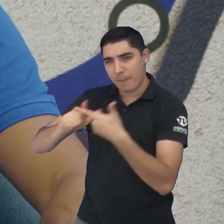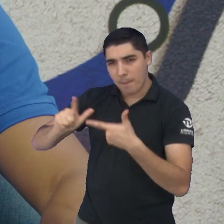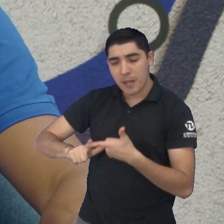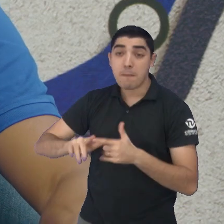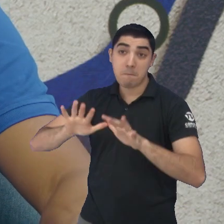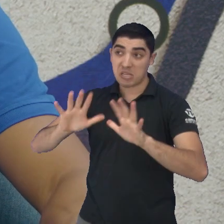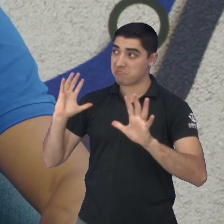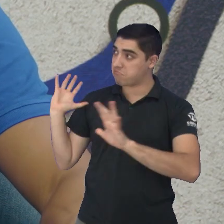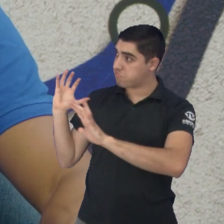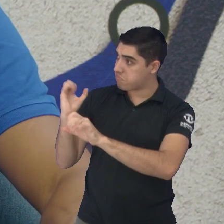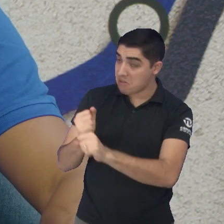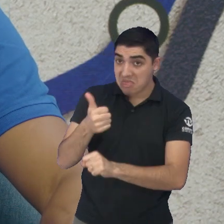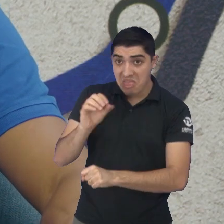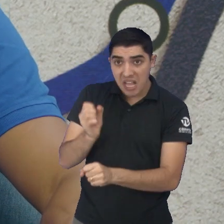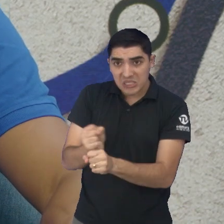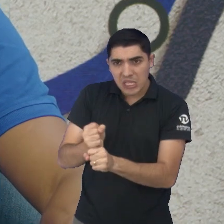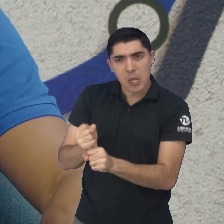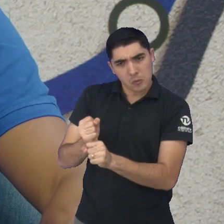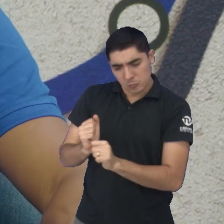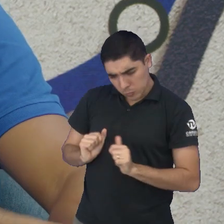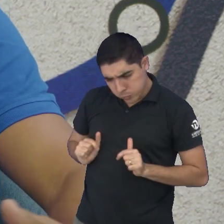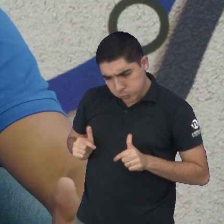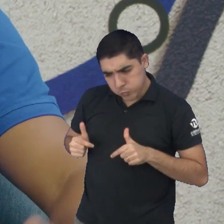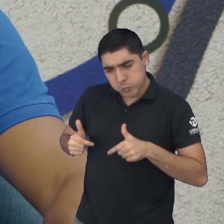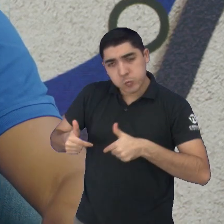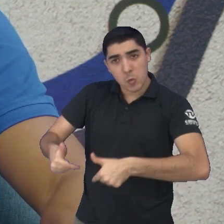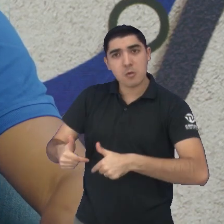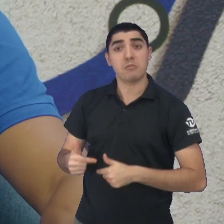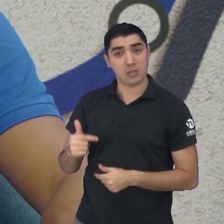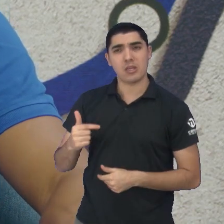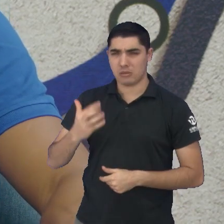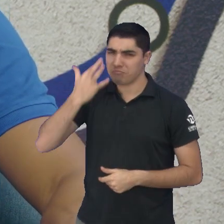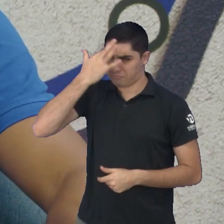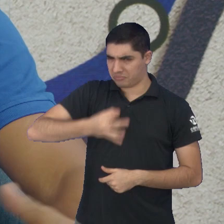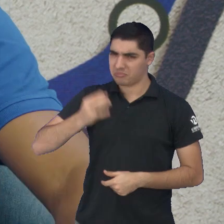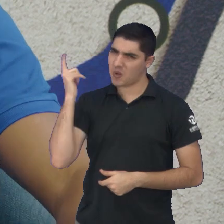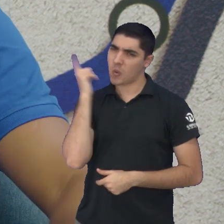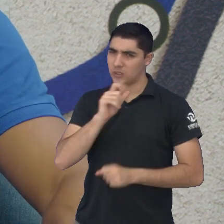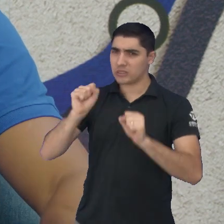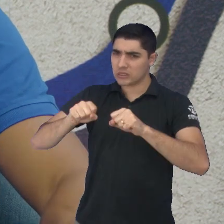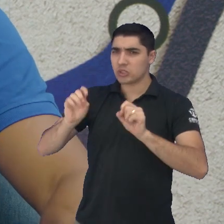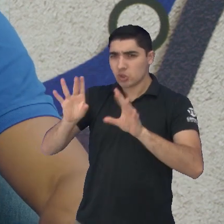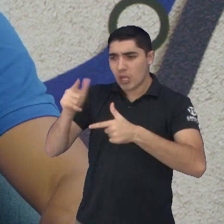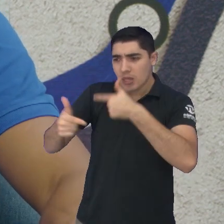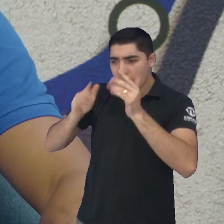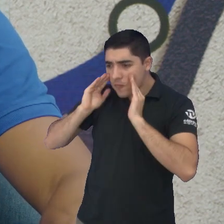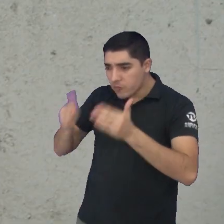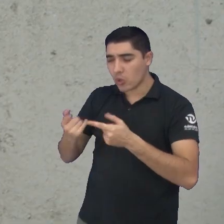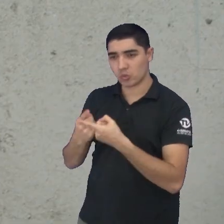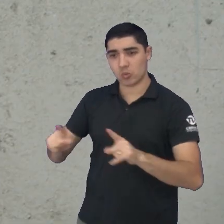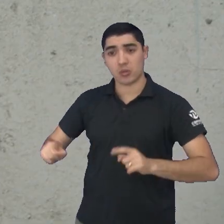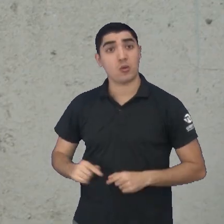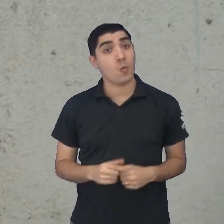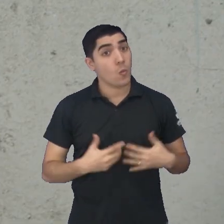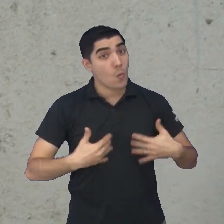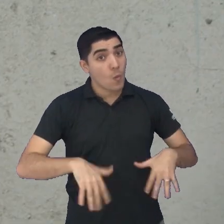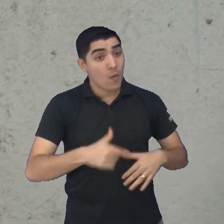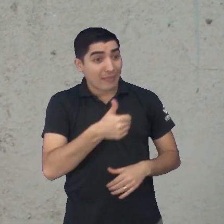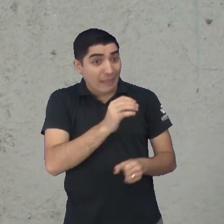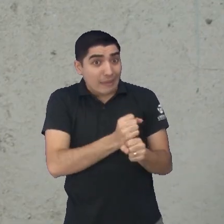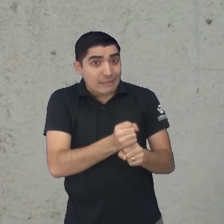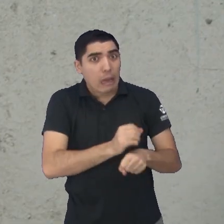aí com muita dedicação, né? E com certeza é possível sim viver de churrasco. Há 10 anos, né? Muita coisa, sim, né?